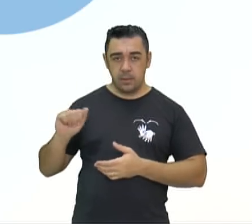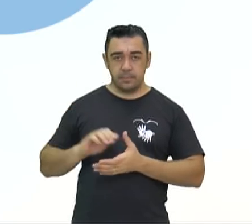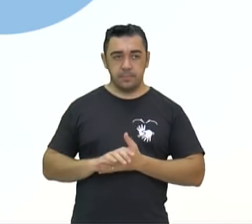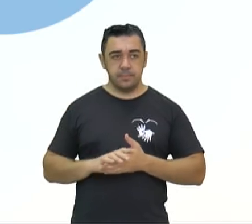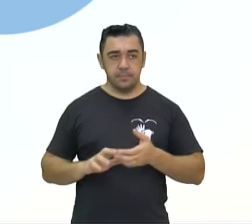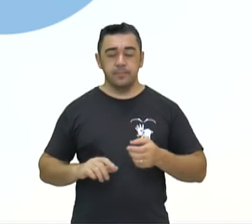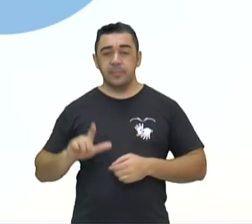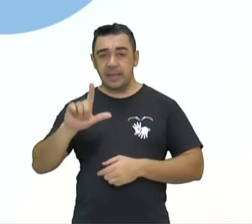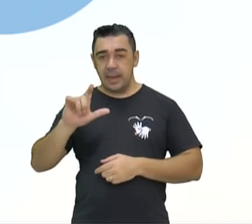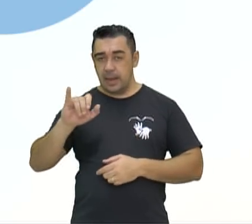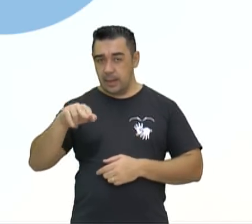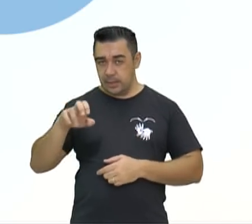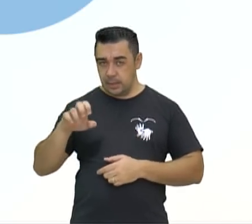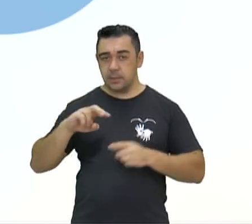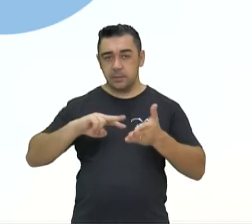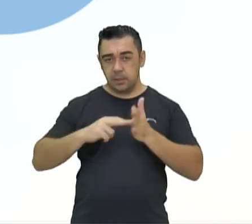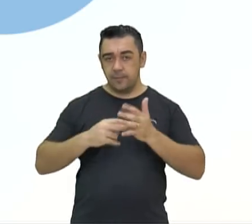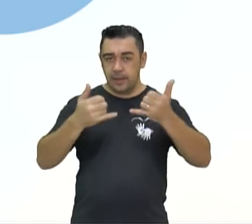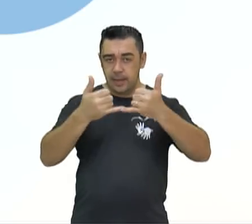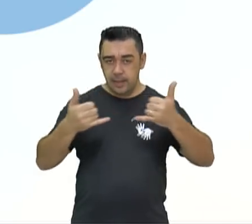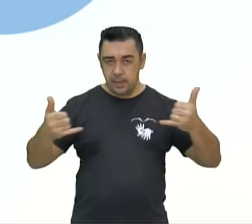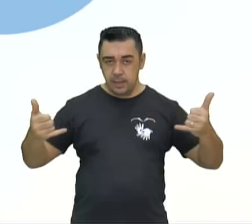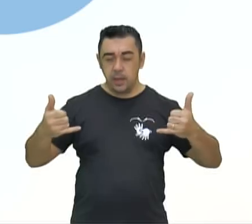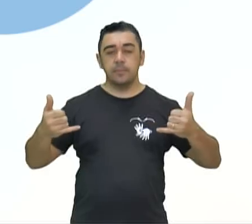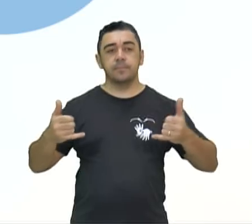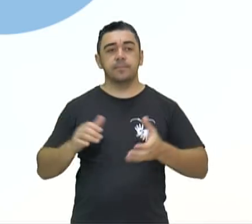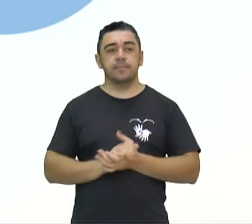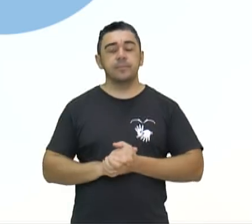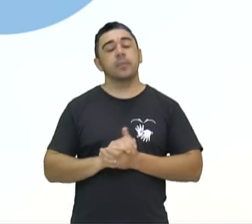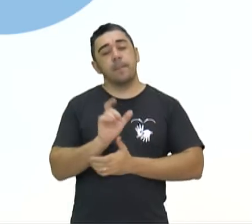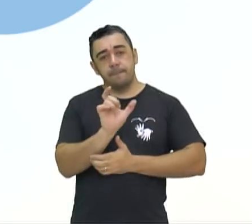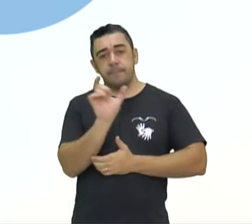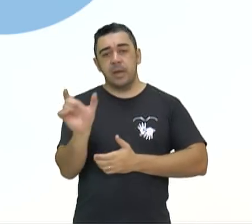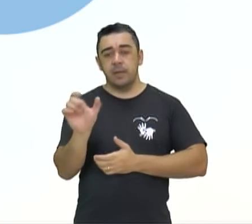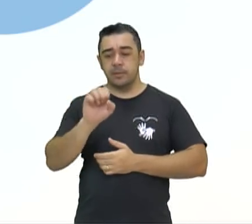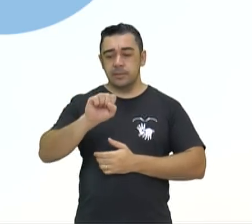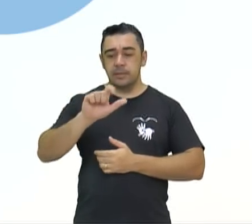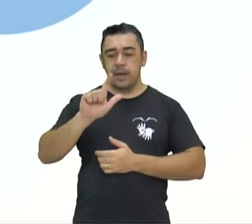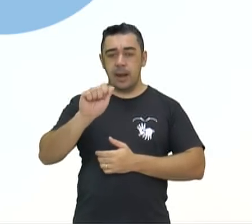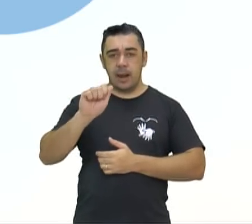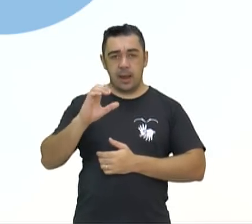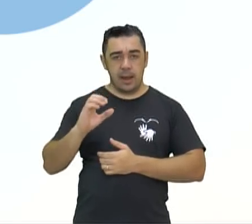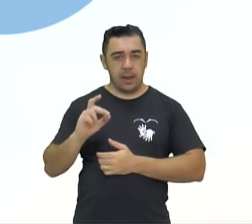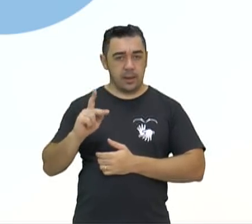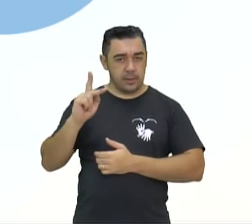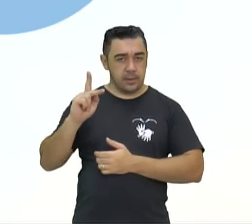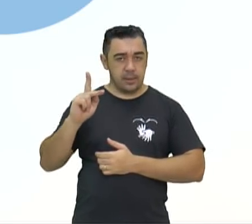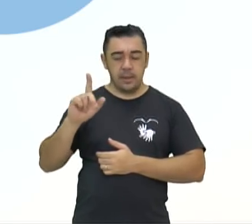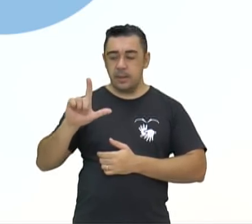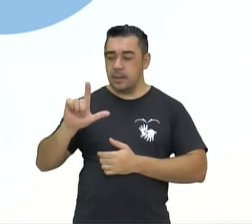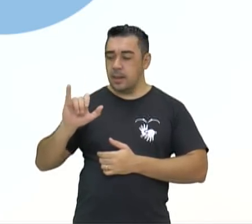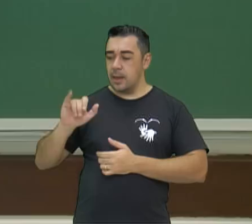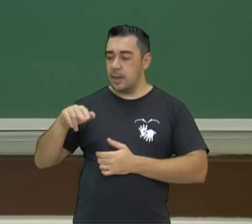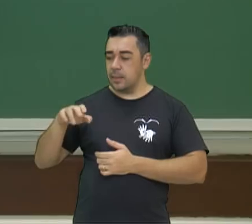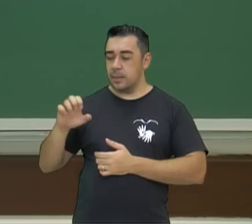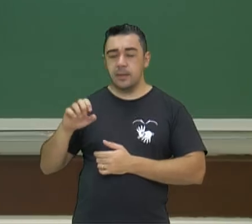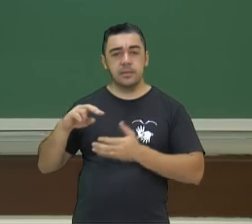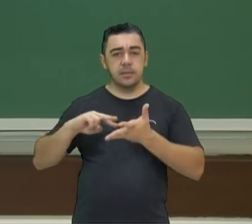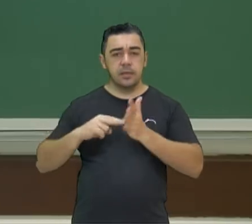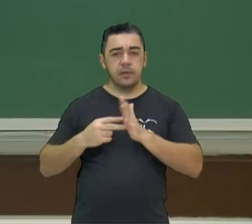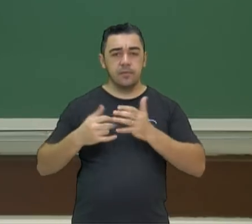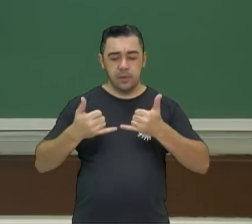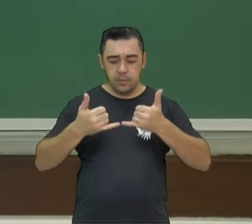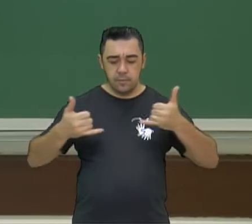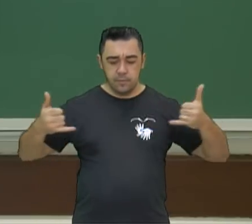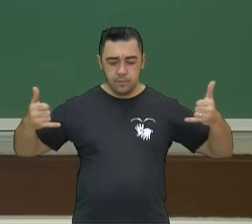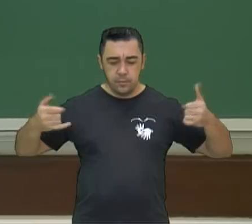Line, linha, corda. Então, temos a palavra slackline, corda bamba. Corda bamba,